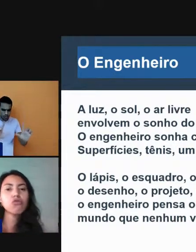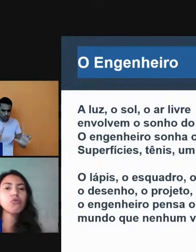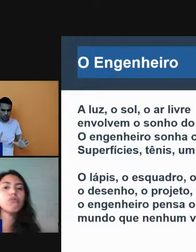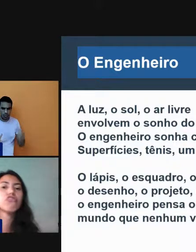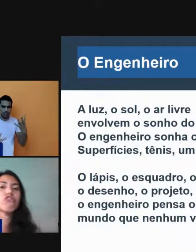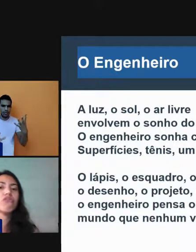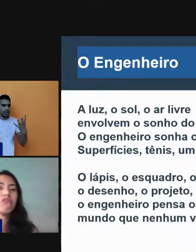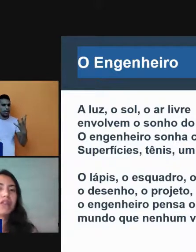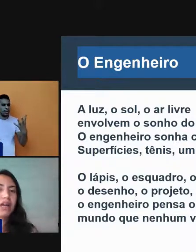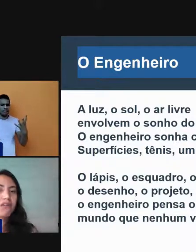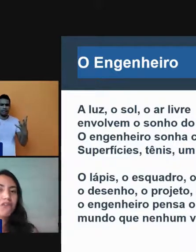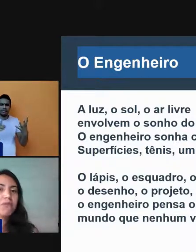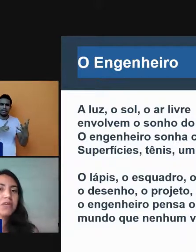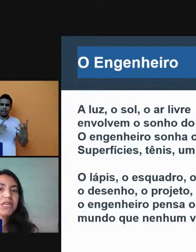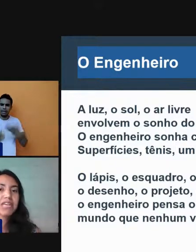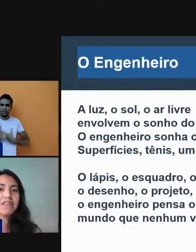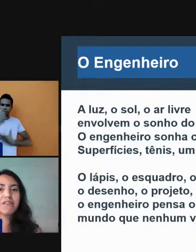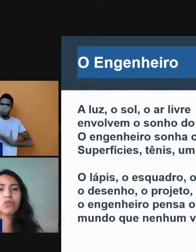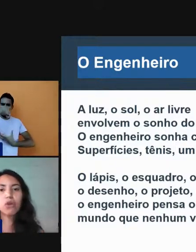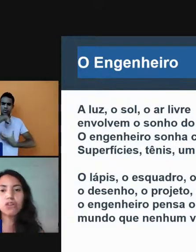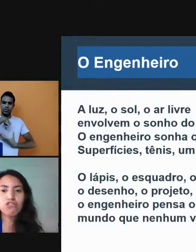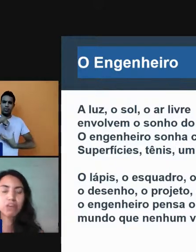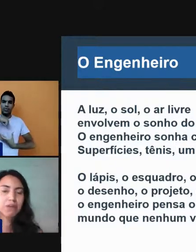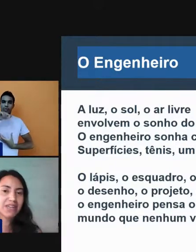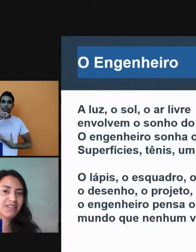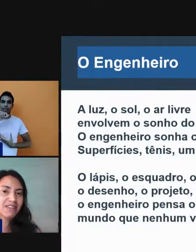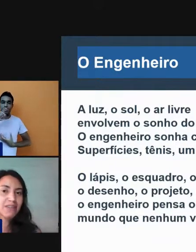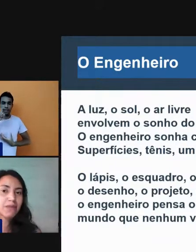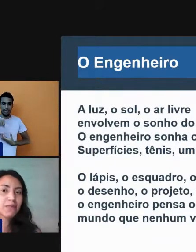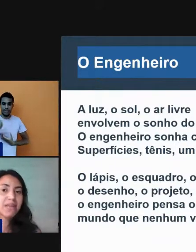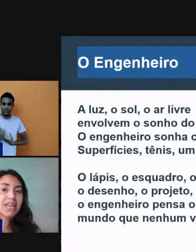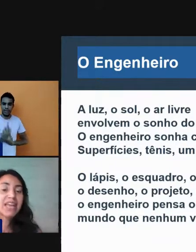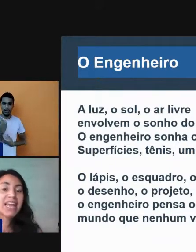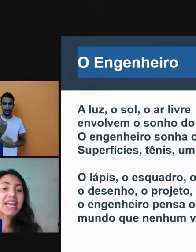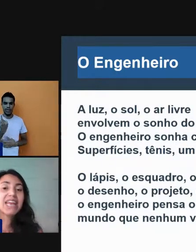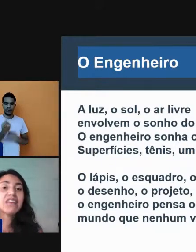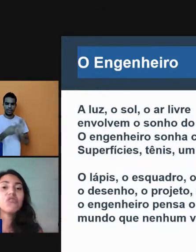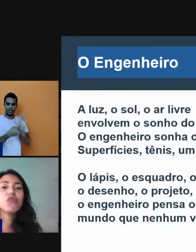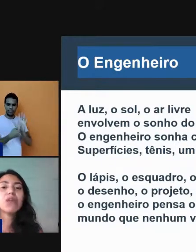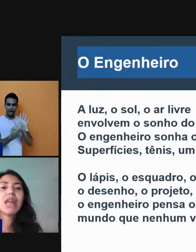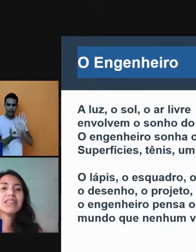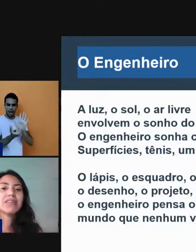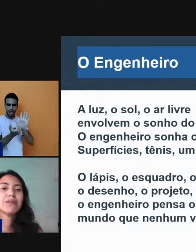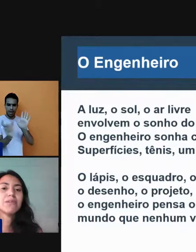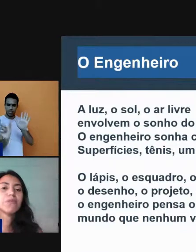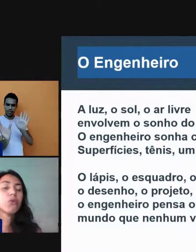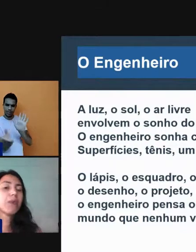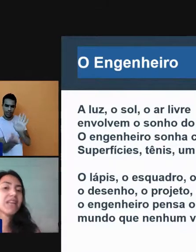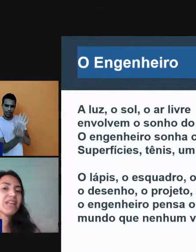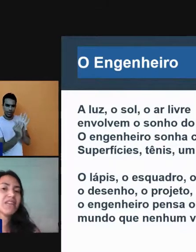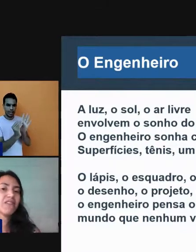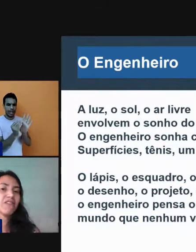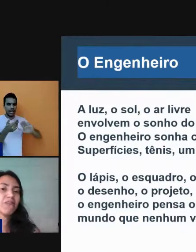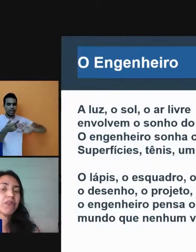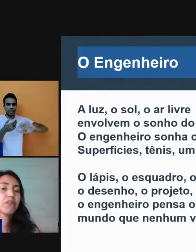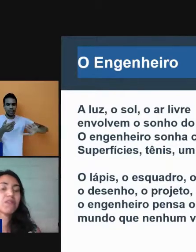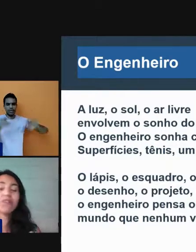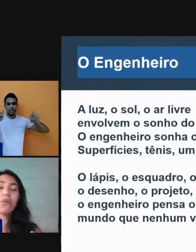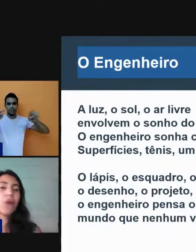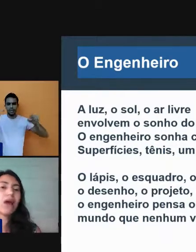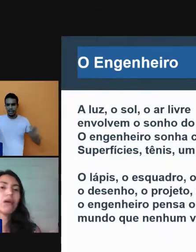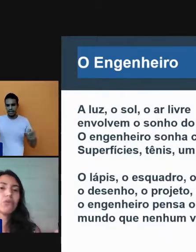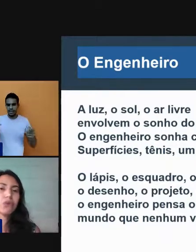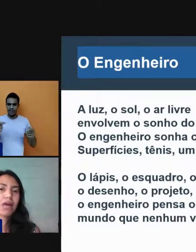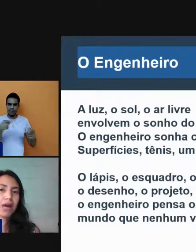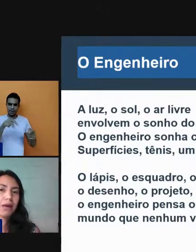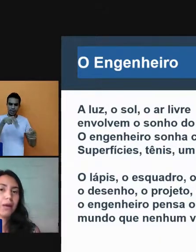de subjetividade, que é esse nós que aparece aí, ela é isolada por parênteses. Então, assim,